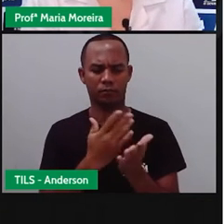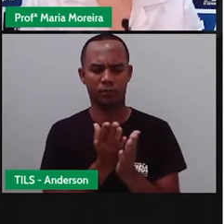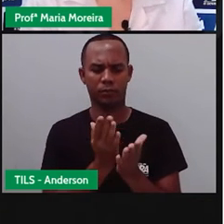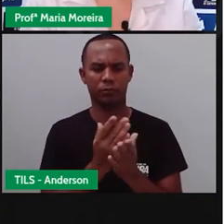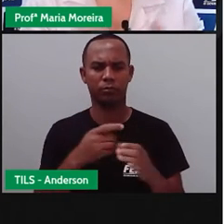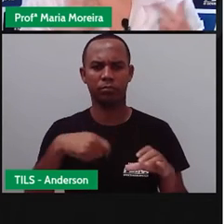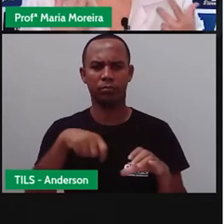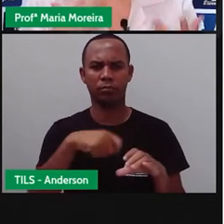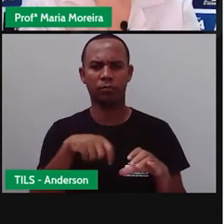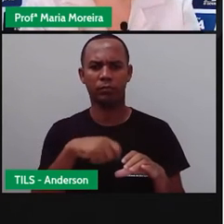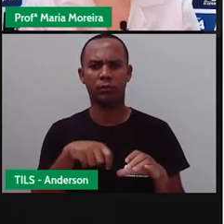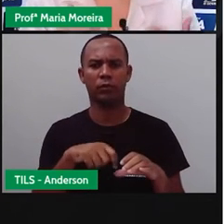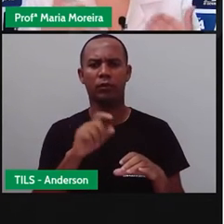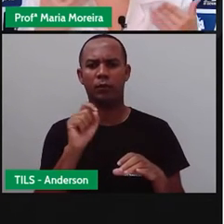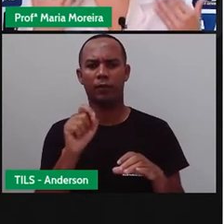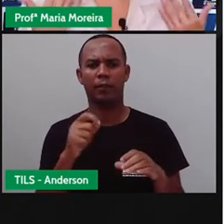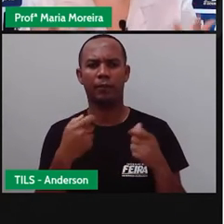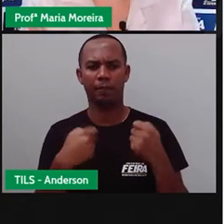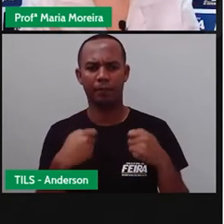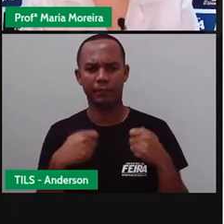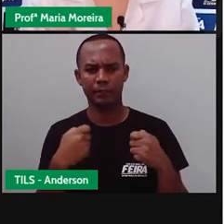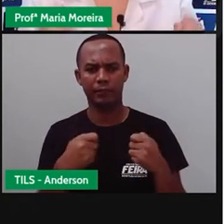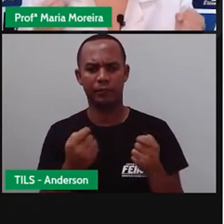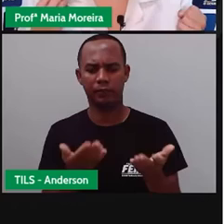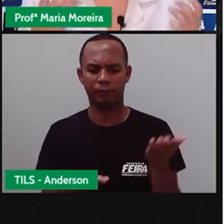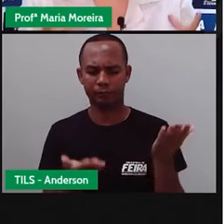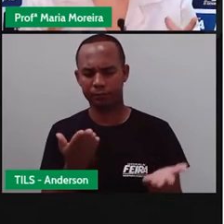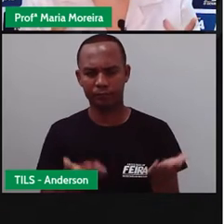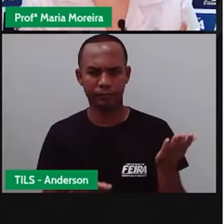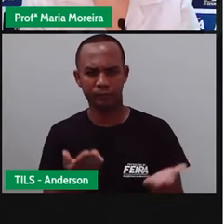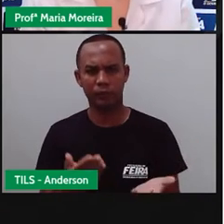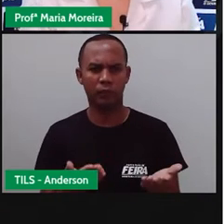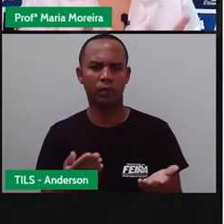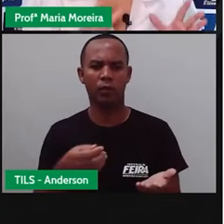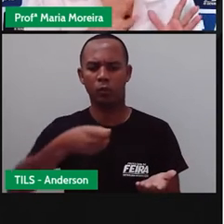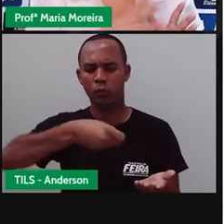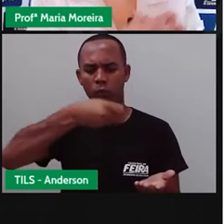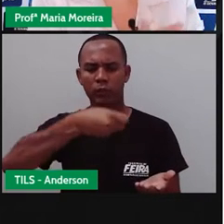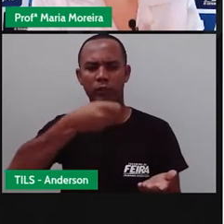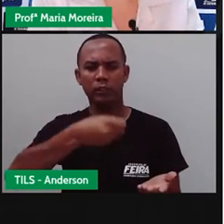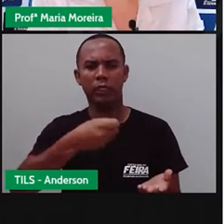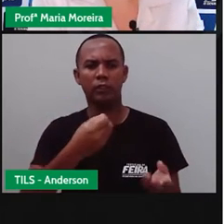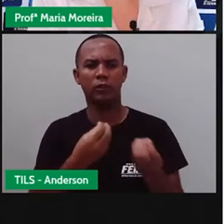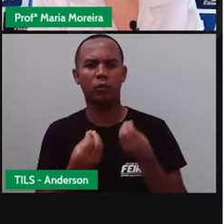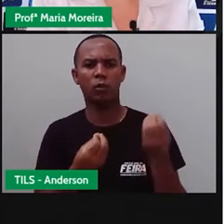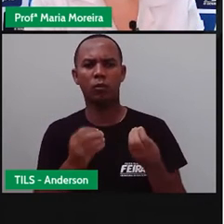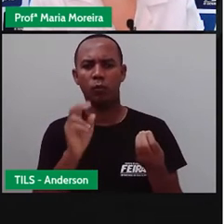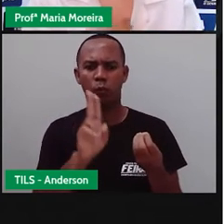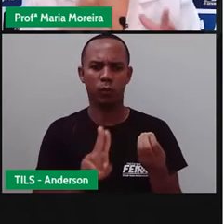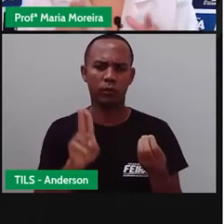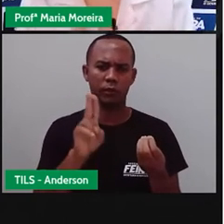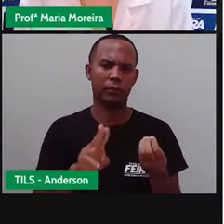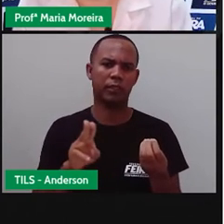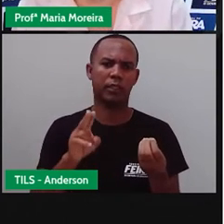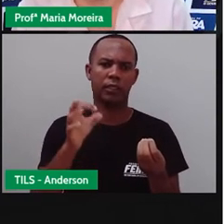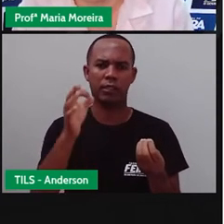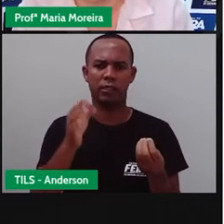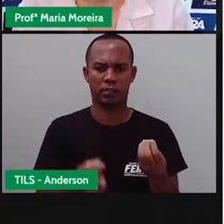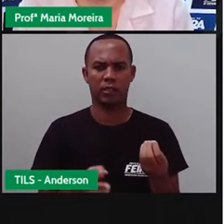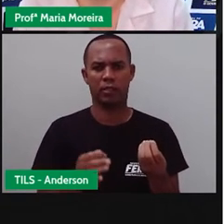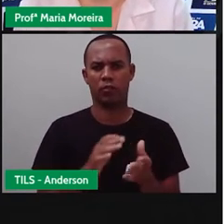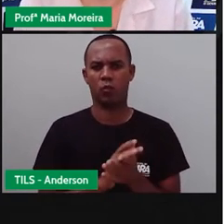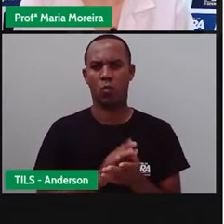lembra que ela falou várias vezes com relação a peso a unidade de medida né seu uso há uma maneira para link do